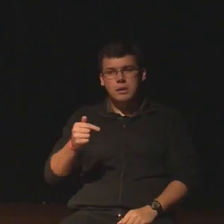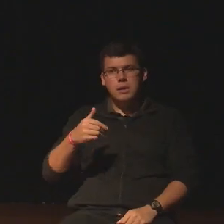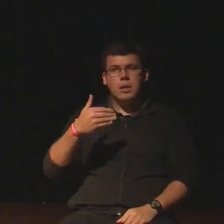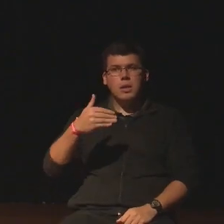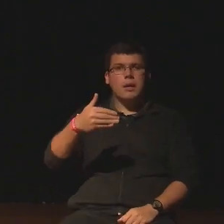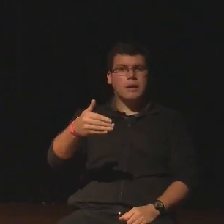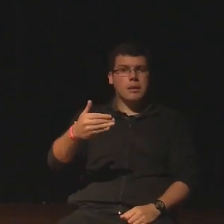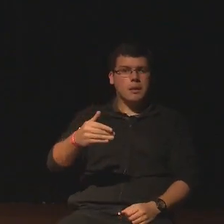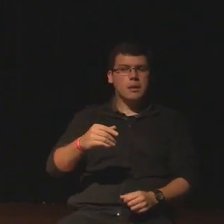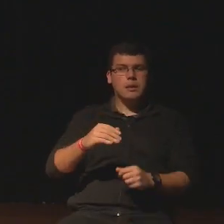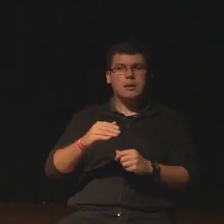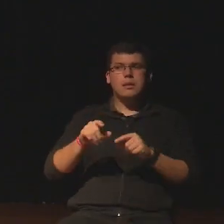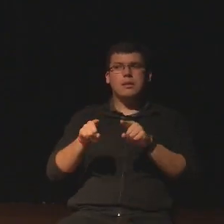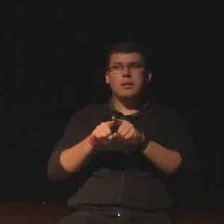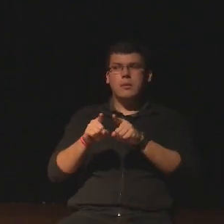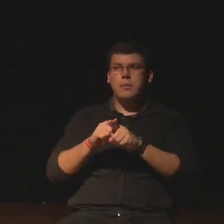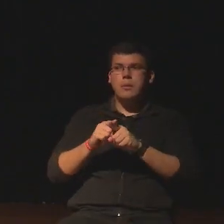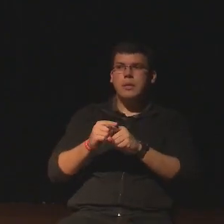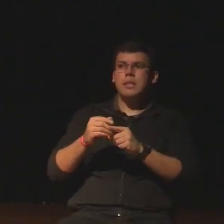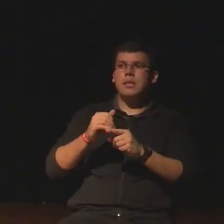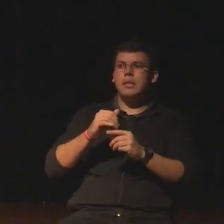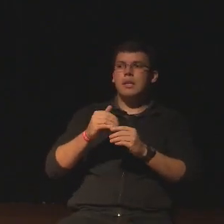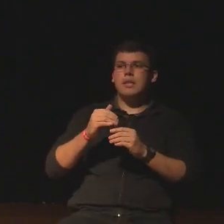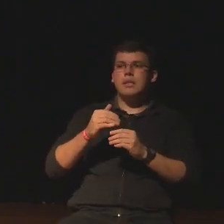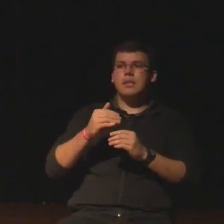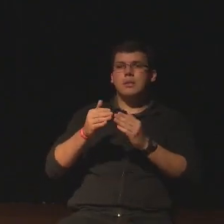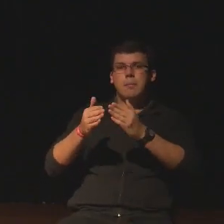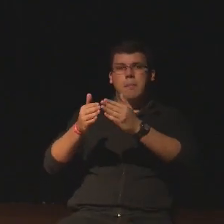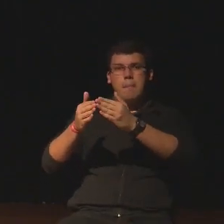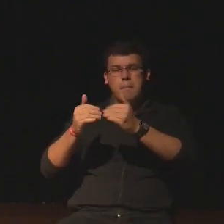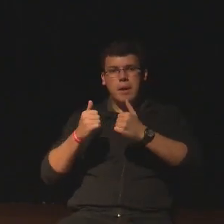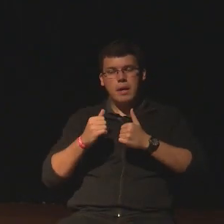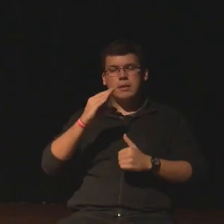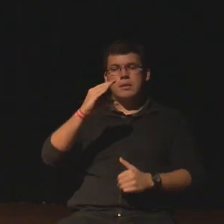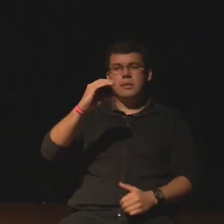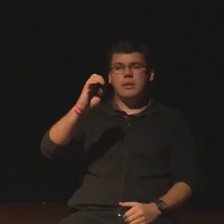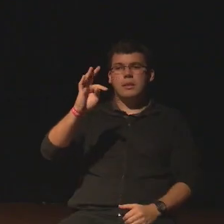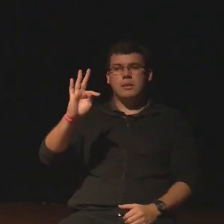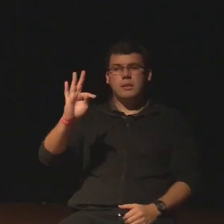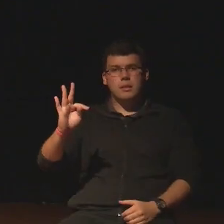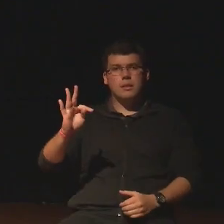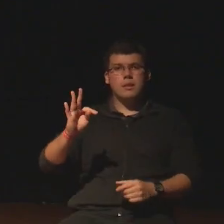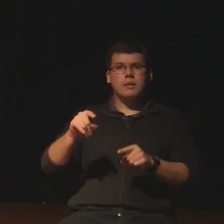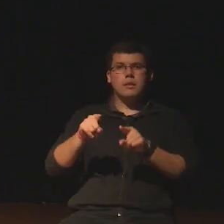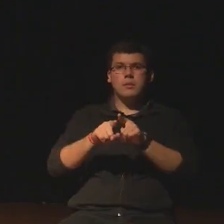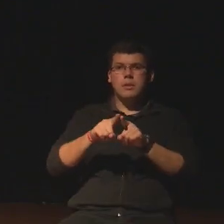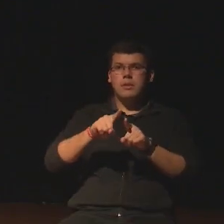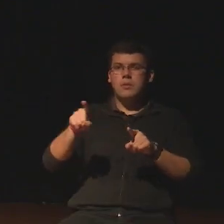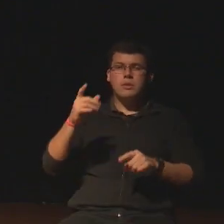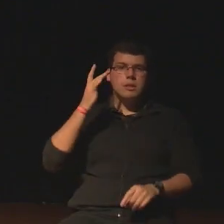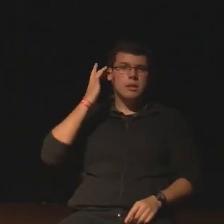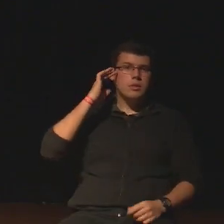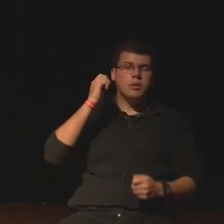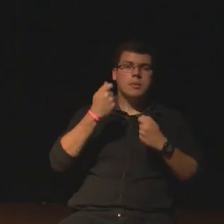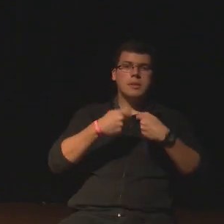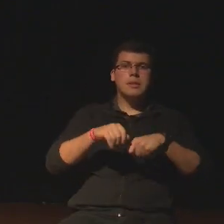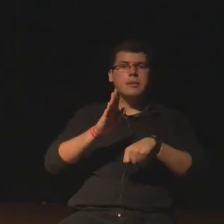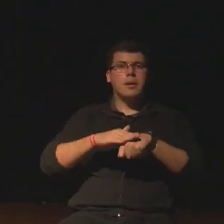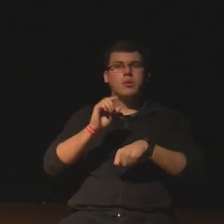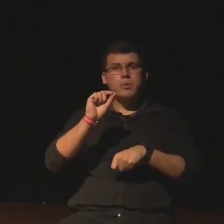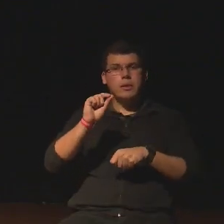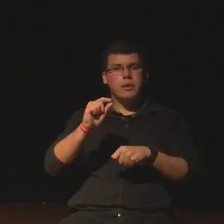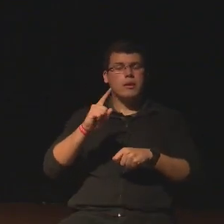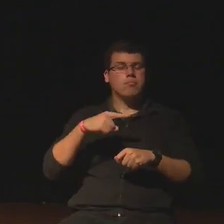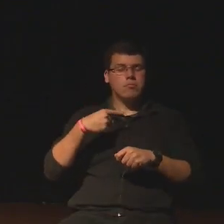da CET, quem mais precisar fazer contato, que vocês acharem que precisa de qualificação desse entorno, a gente faz também isso,